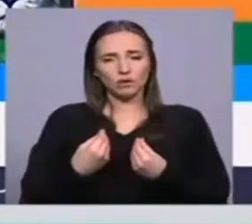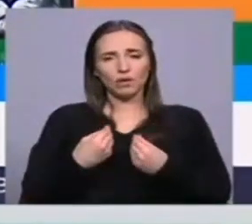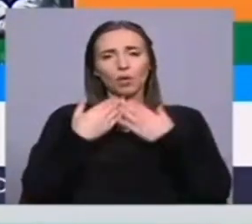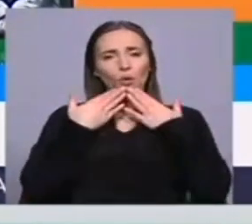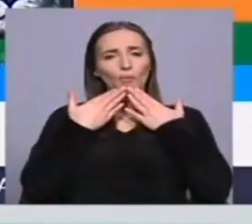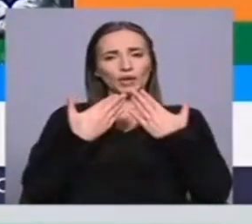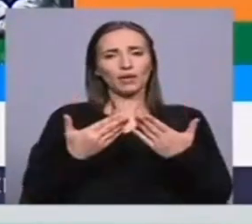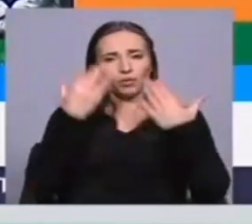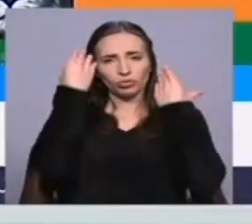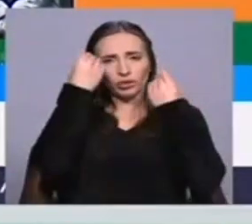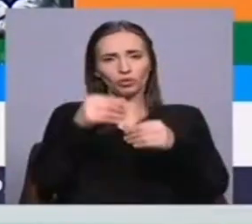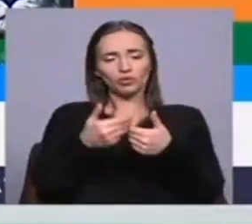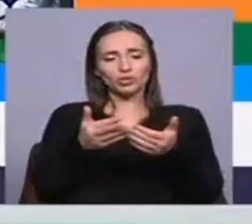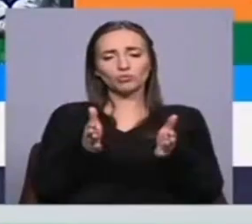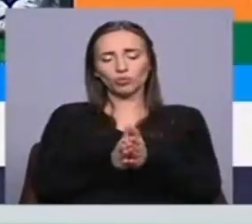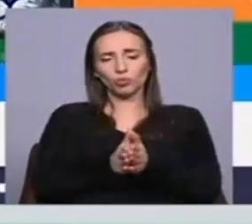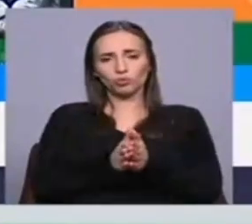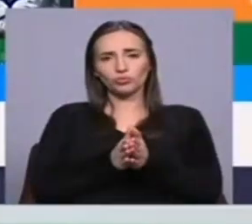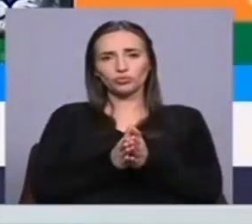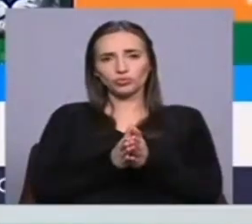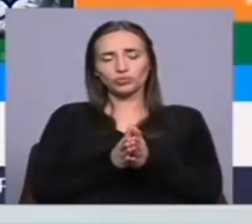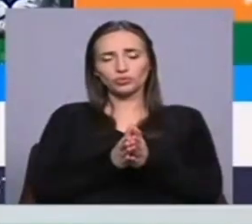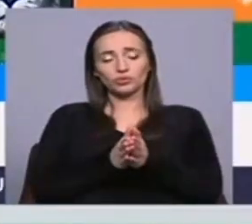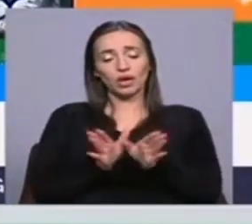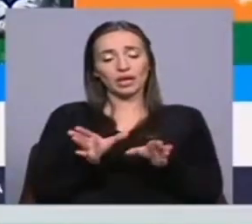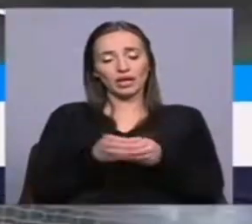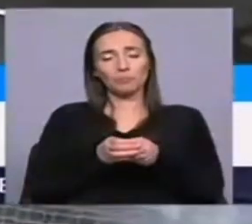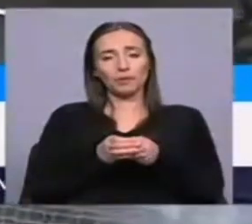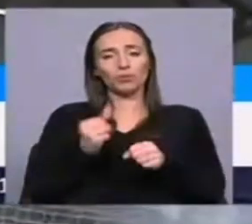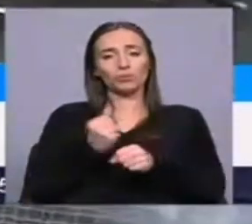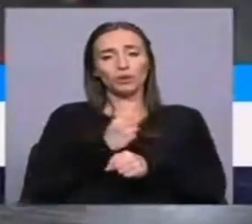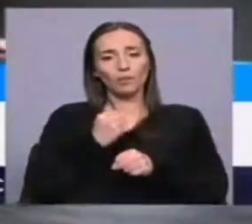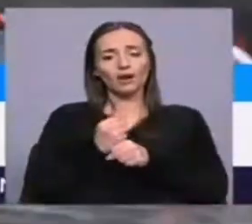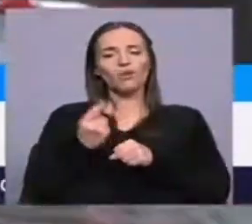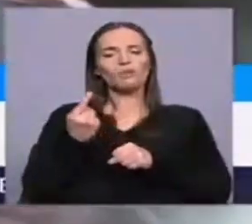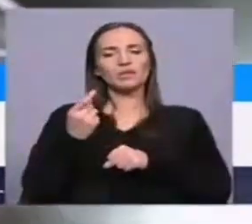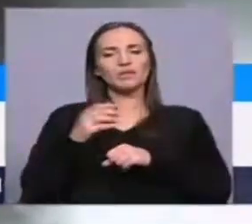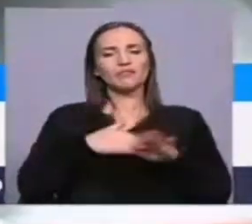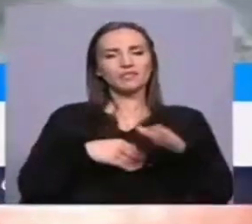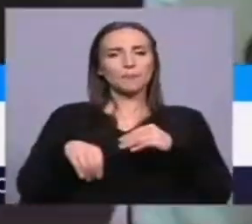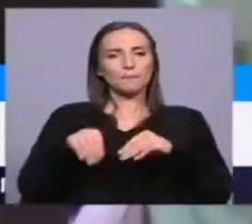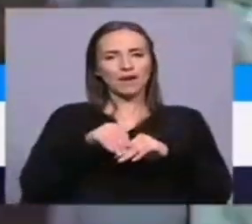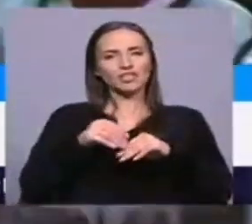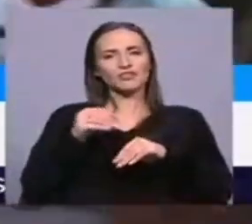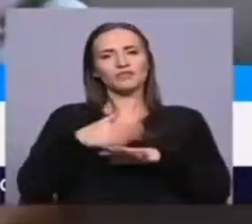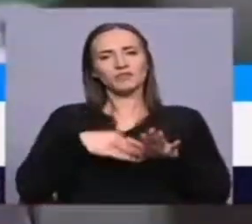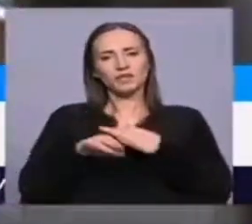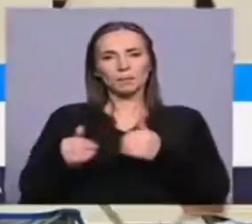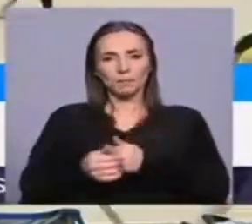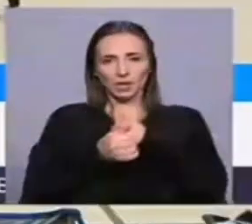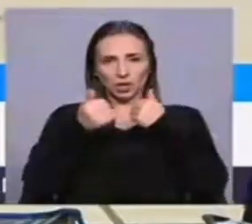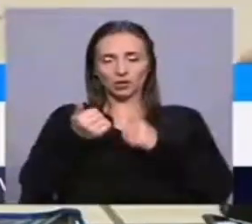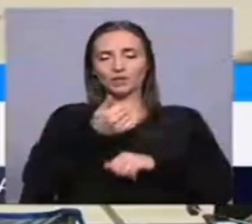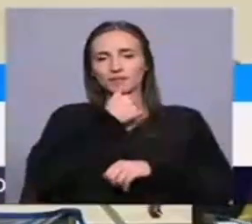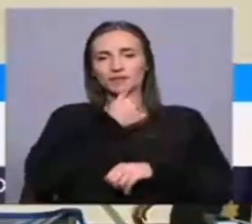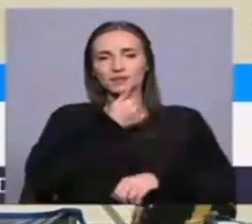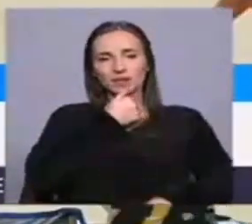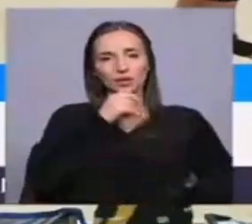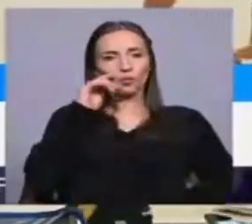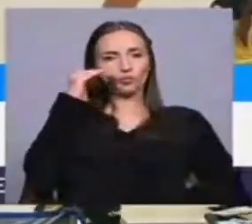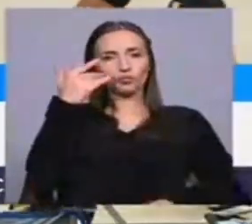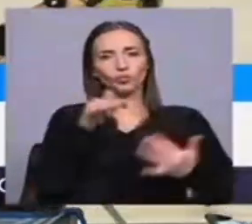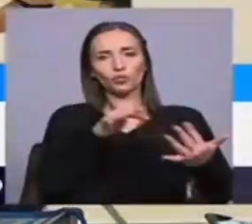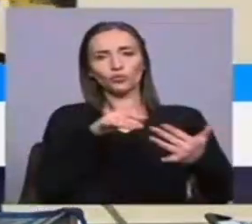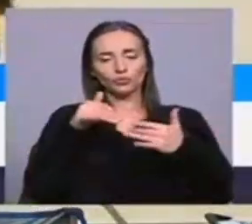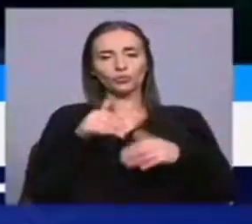Agradeço aos treinadores, ao staff, a toda a gente o trabalho que fizeram, mas temos que fazer mais e melhor. Para decidir os destinos do futebol e das mais de